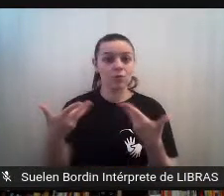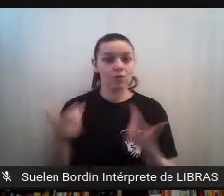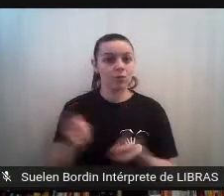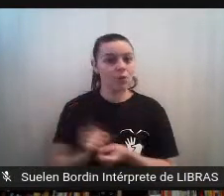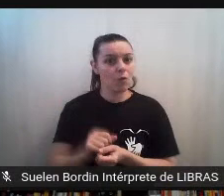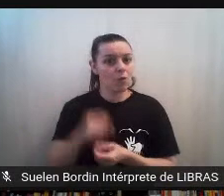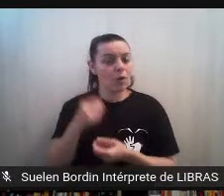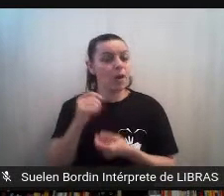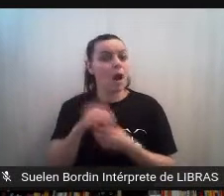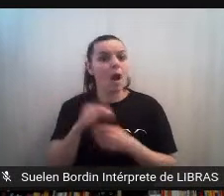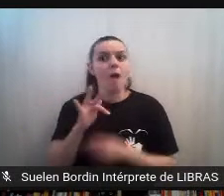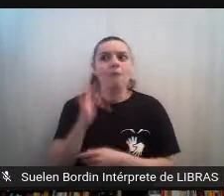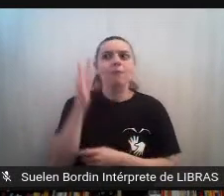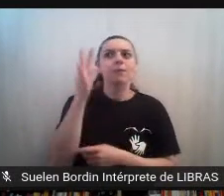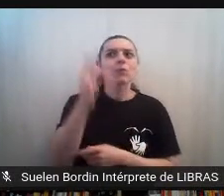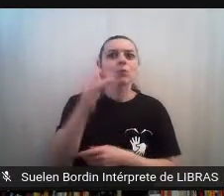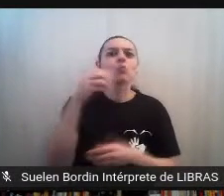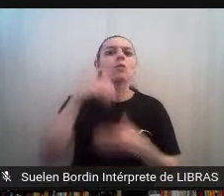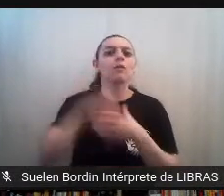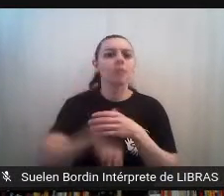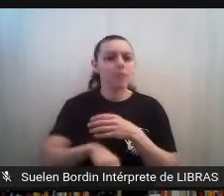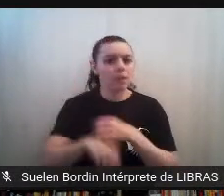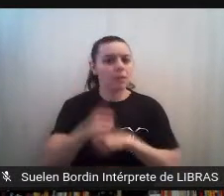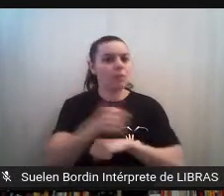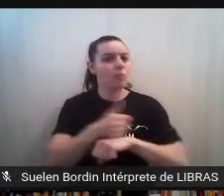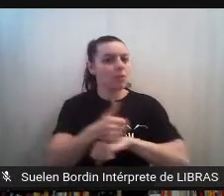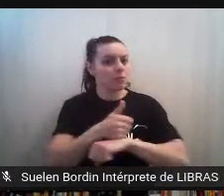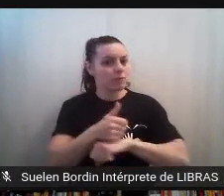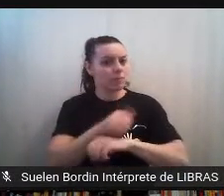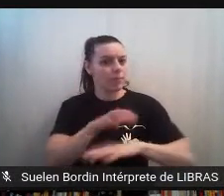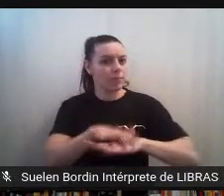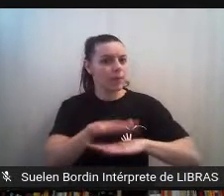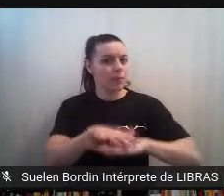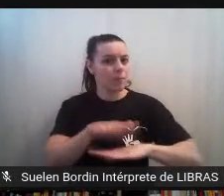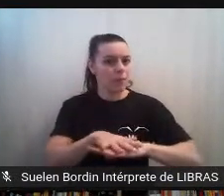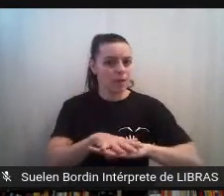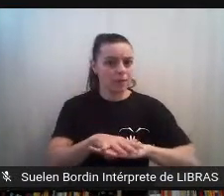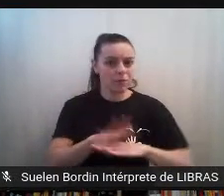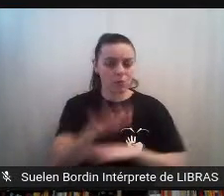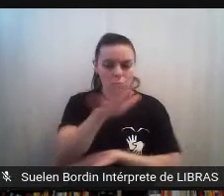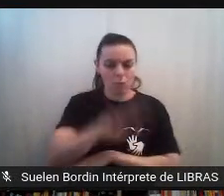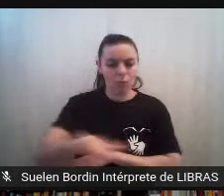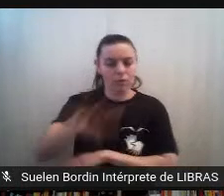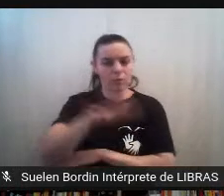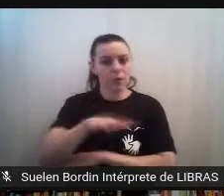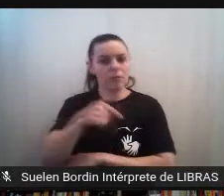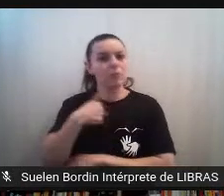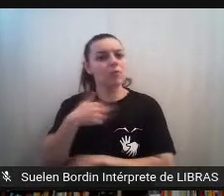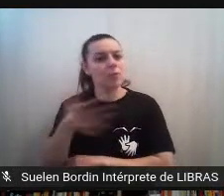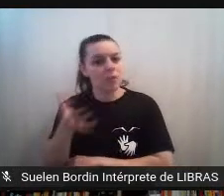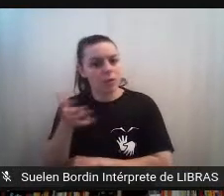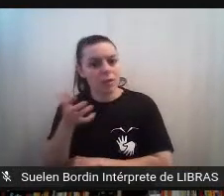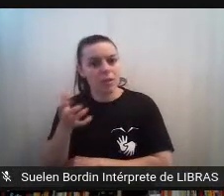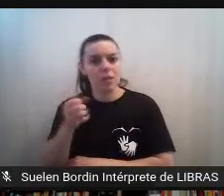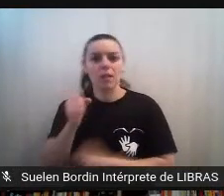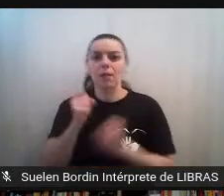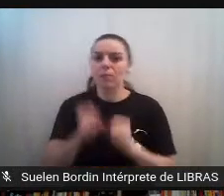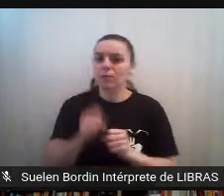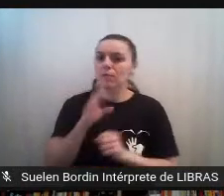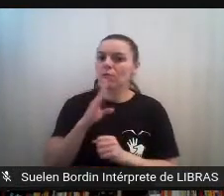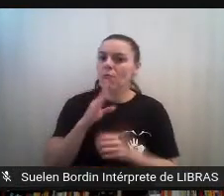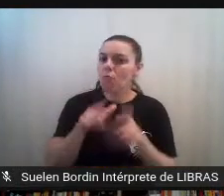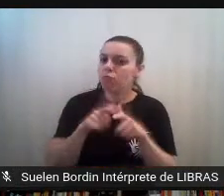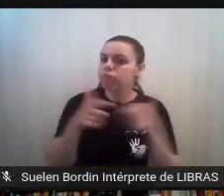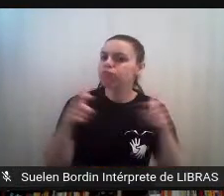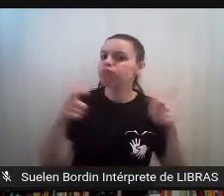um futuro pela frente, e foi isso, basicamente. Eu vi que era um espaço que eu podia estar ali, que eu podia conhecer mais, e